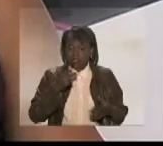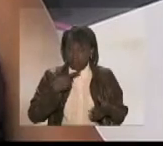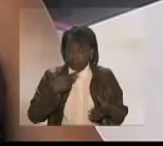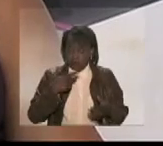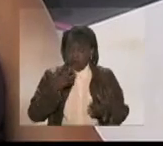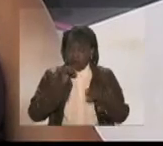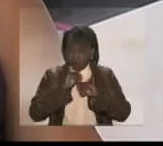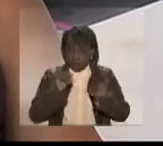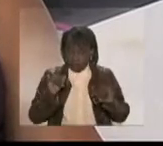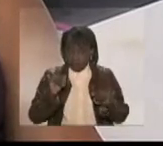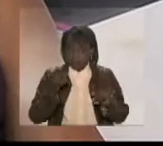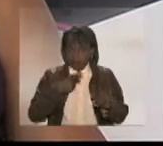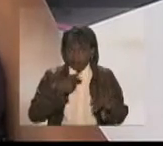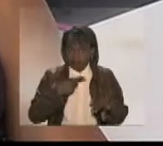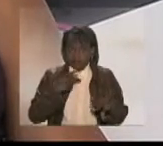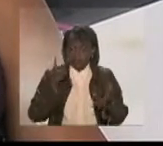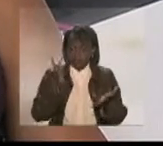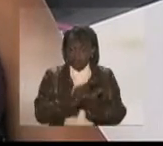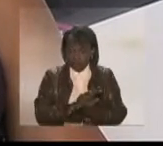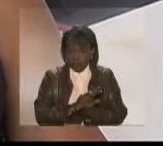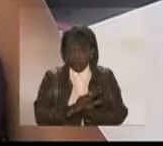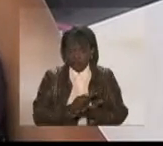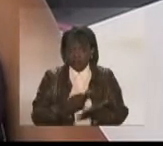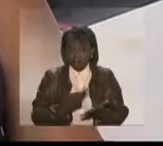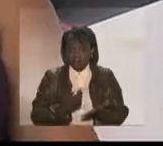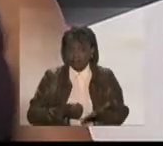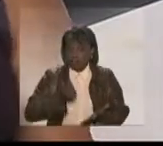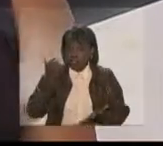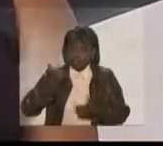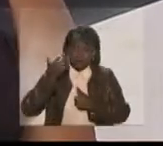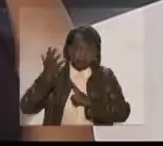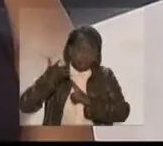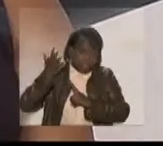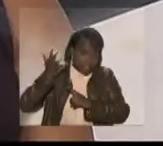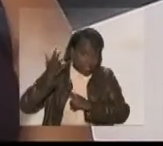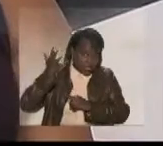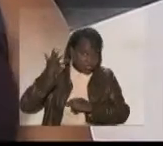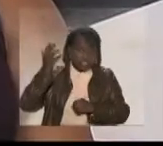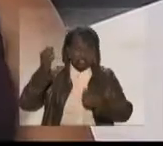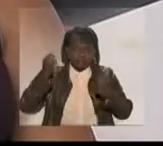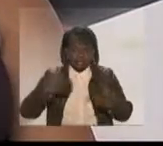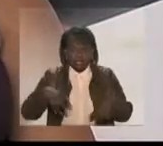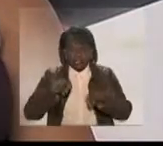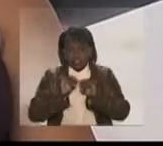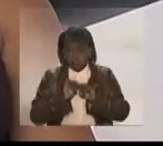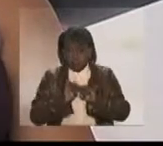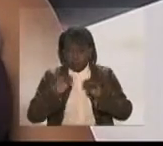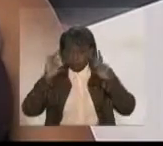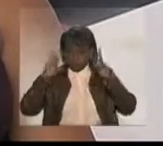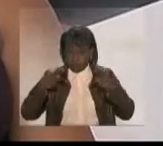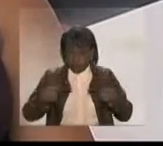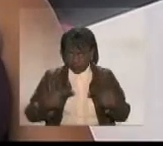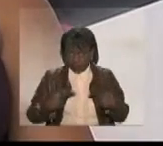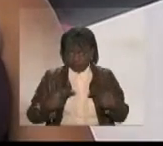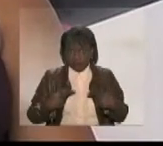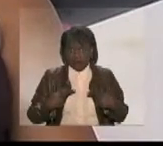do que aconteceu. Eu profiro palestras sobre sexualidade